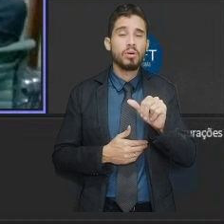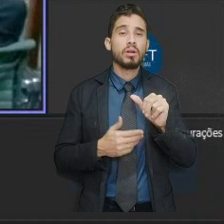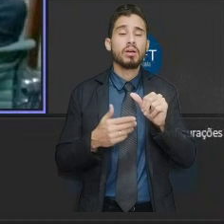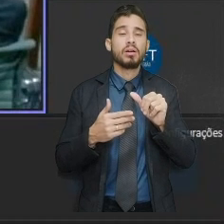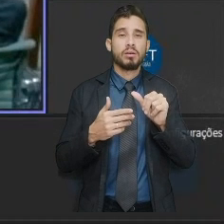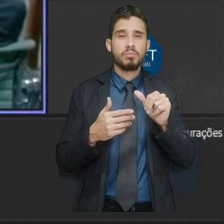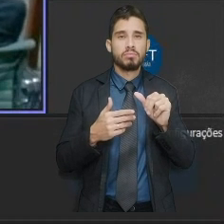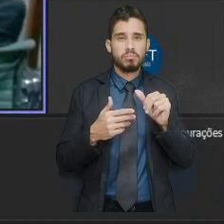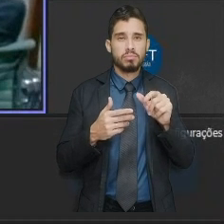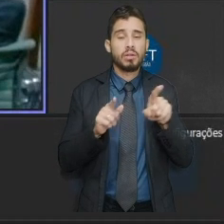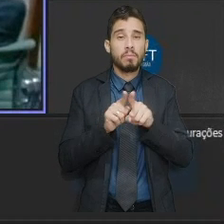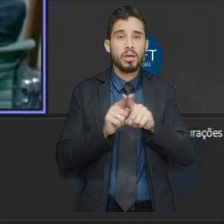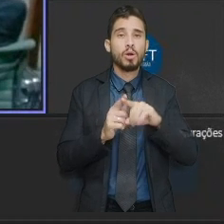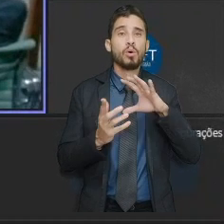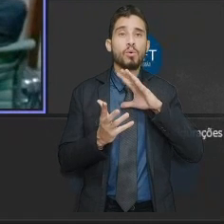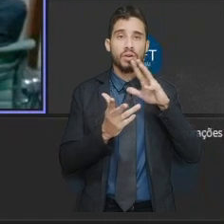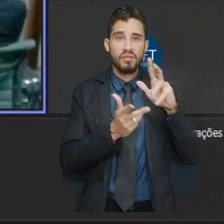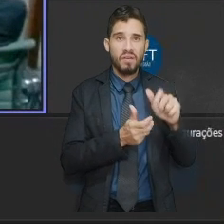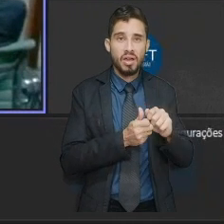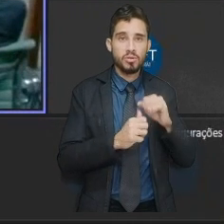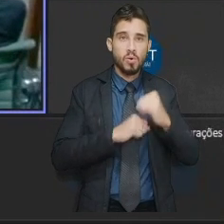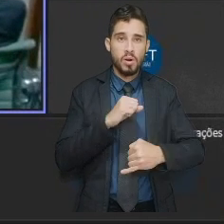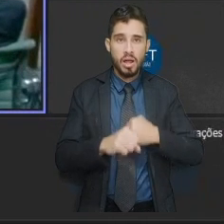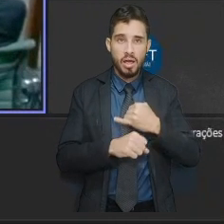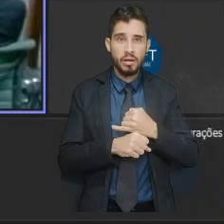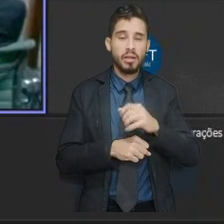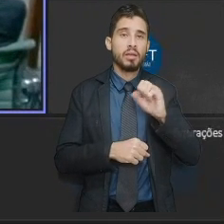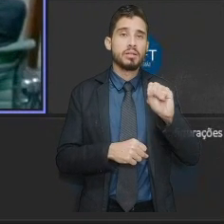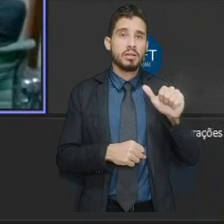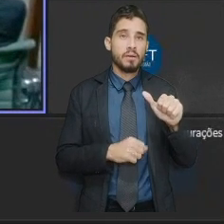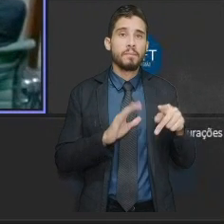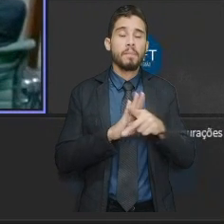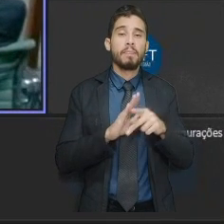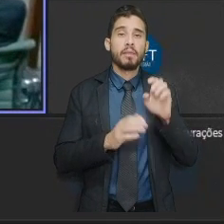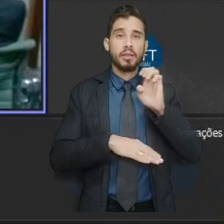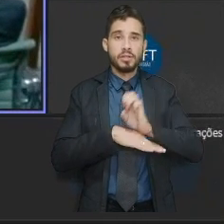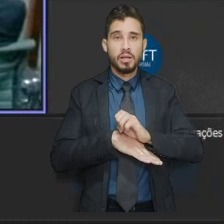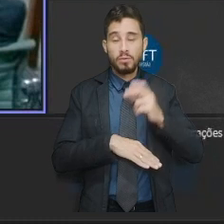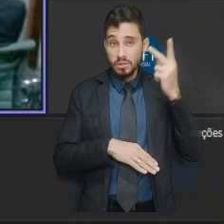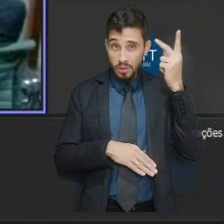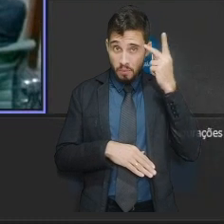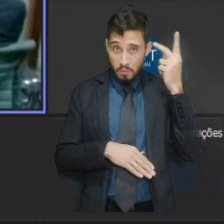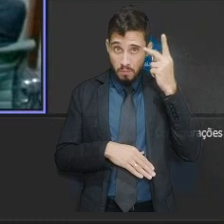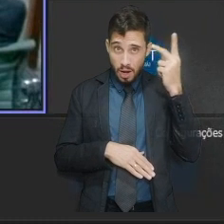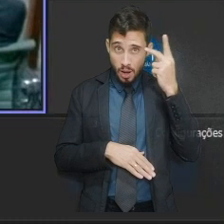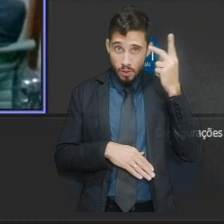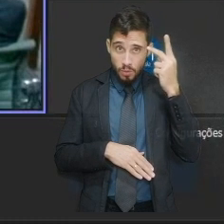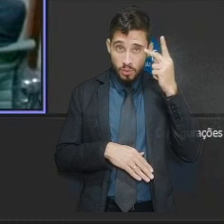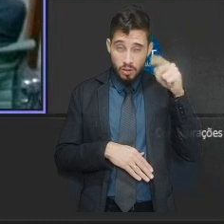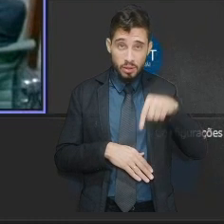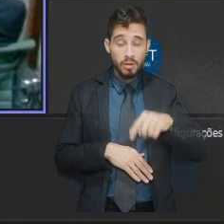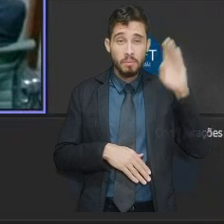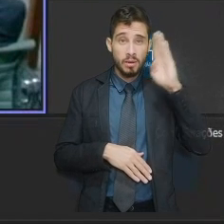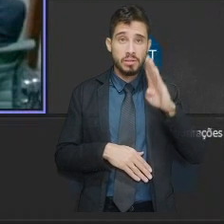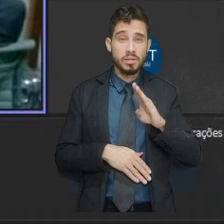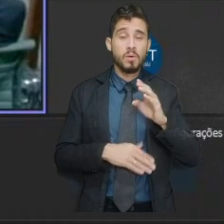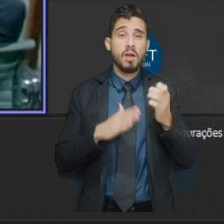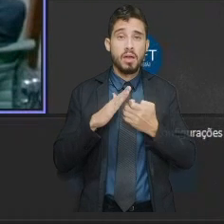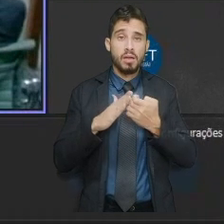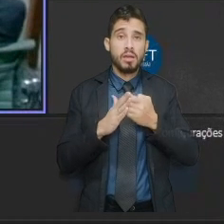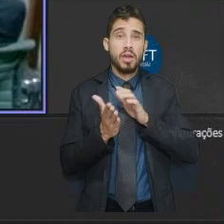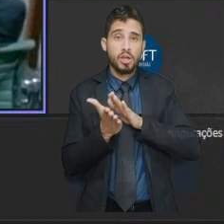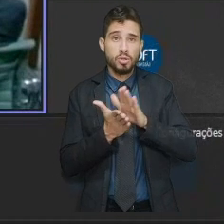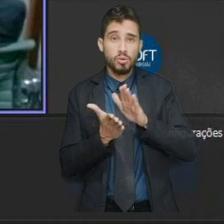Editora, Editora Confiança Limitada, Universo Online S.A., SA o Estado de São Paulo e Daniel Vetterman da Silva e